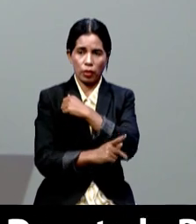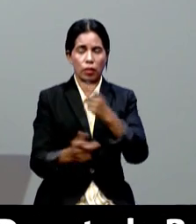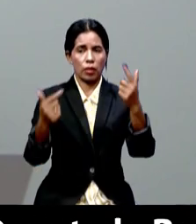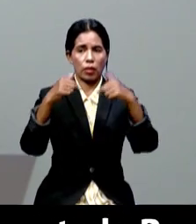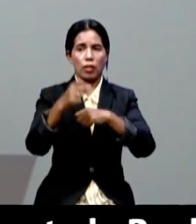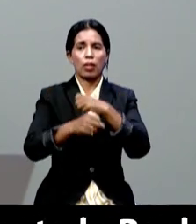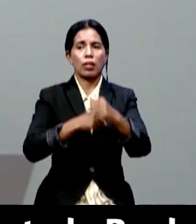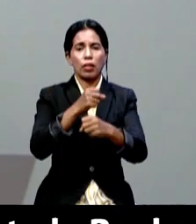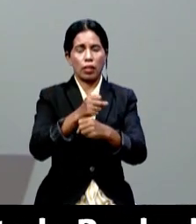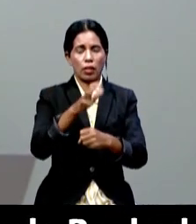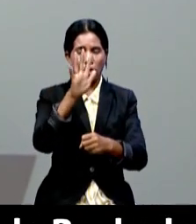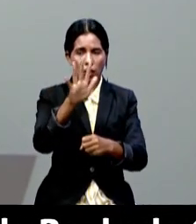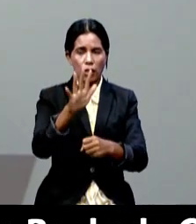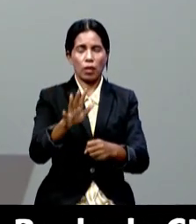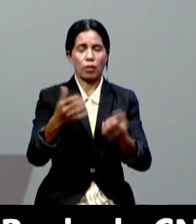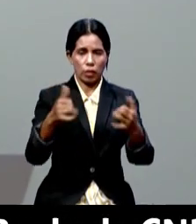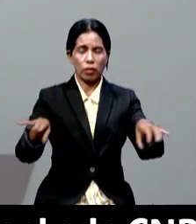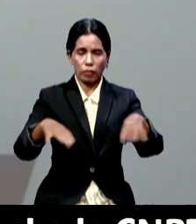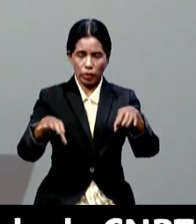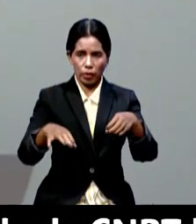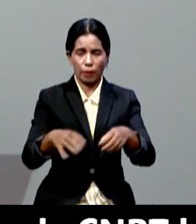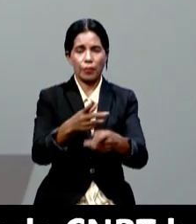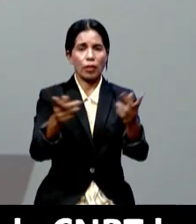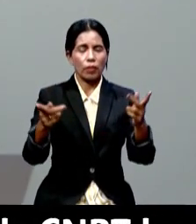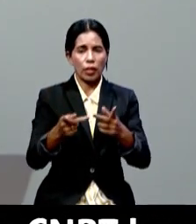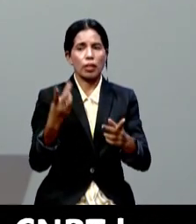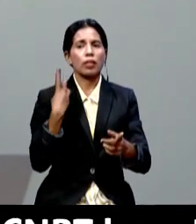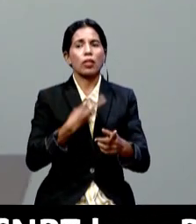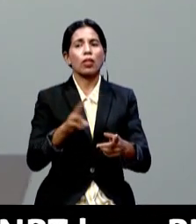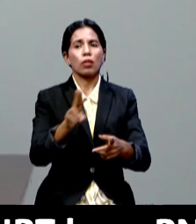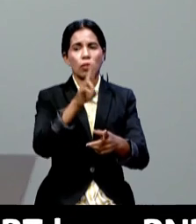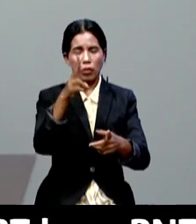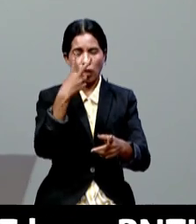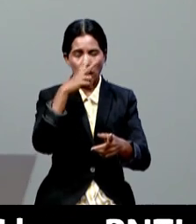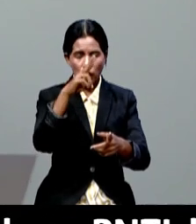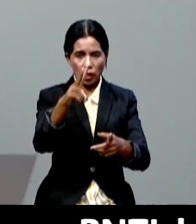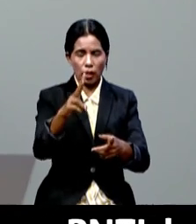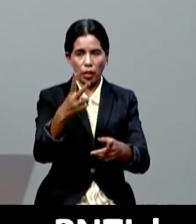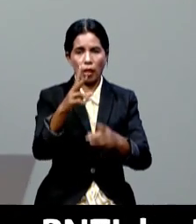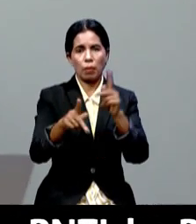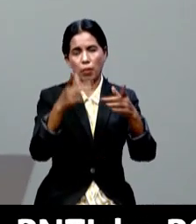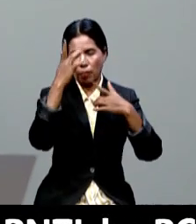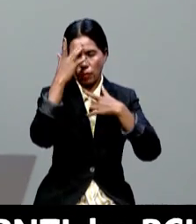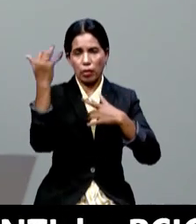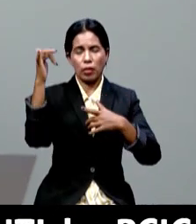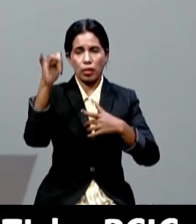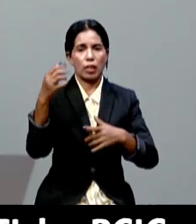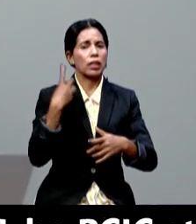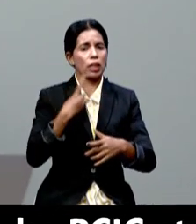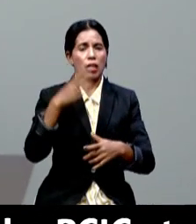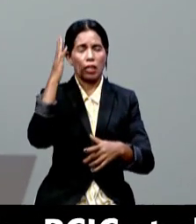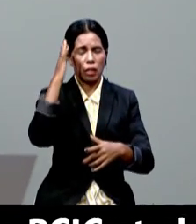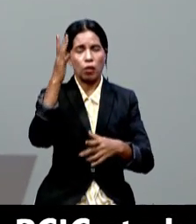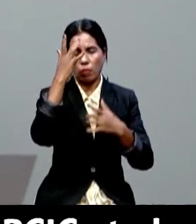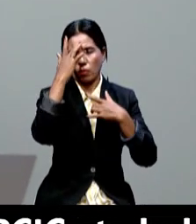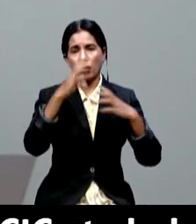lima tinang ng nilarang, agora funciona ela. E na ba fating na ita usa bahalo ela consulta zeral, ba paciente ser na bema, ita desconfia ho moras fuang